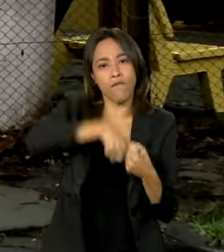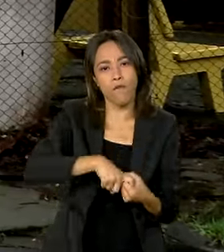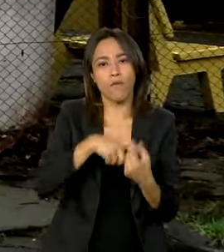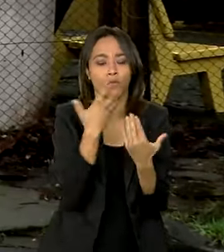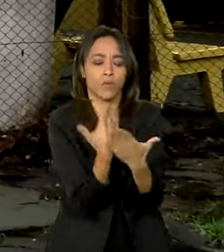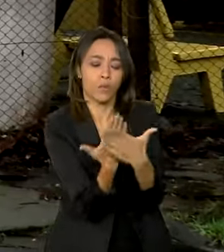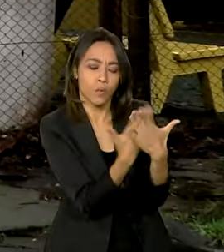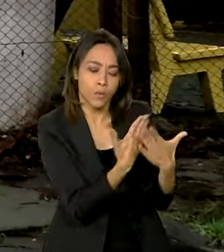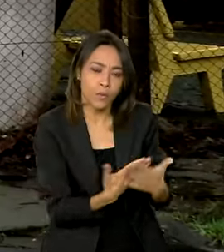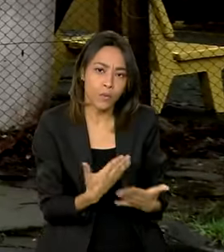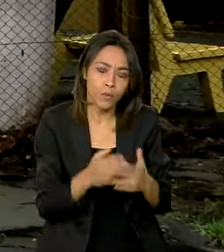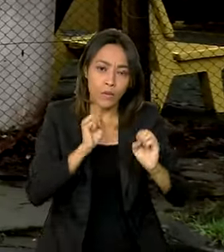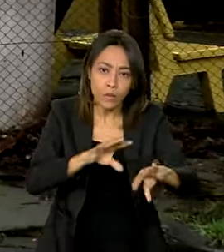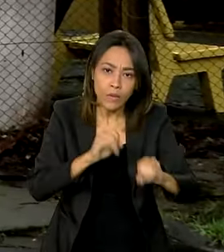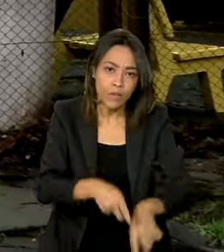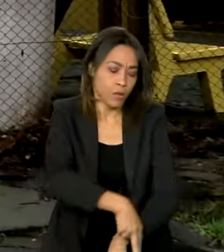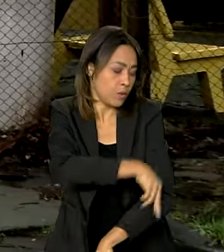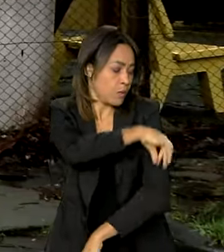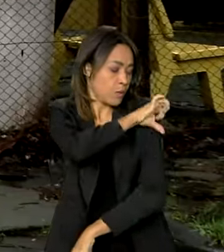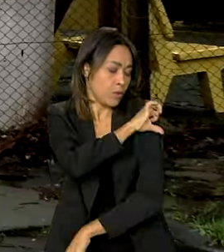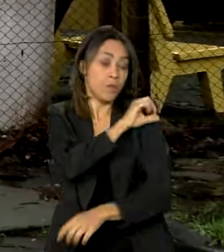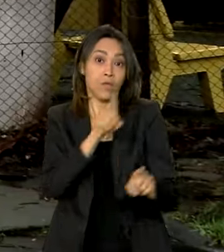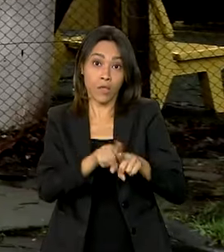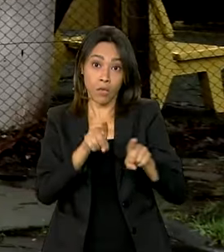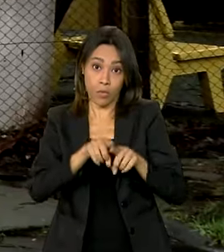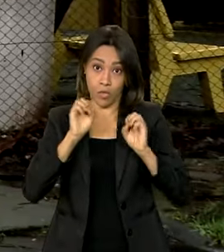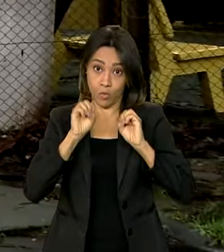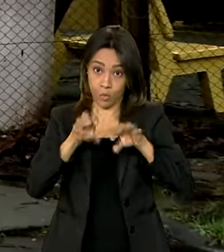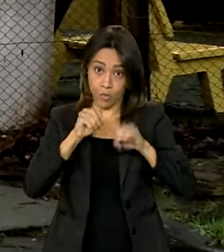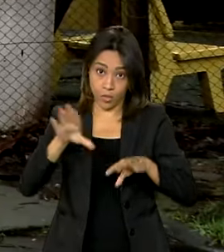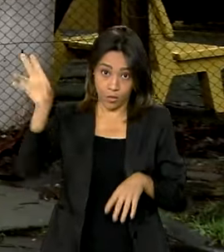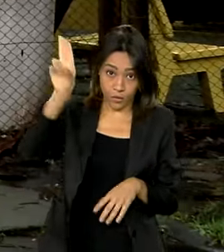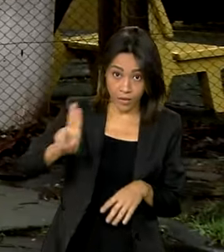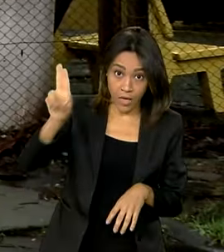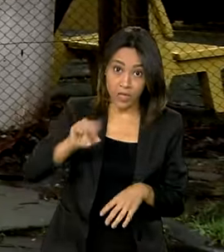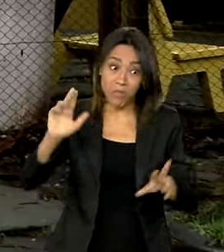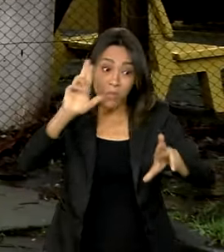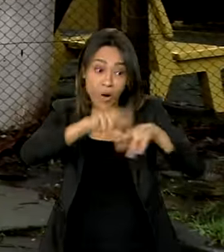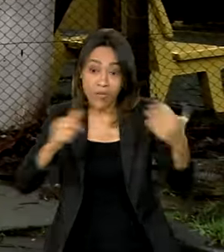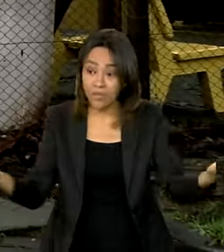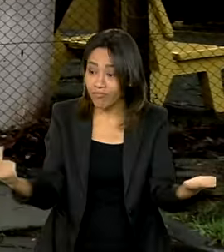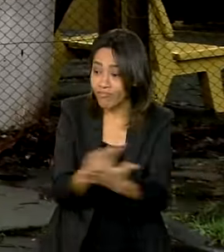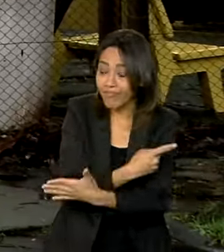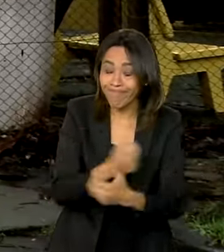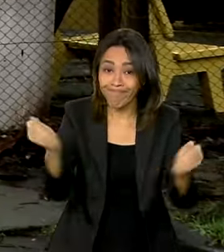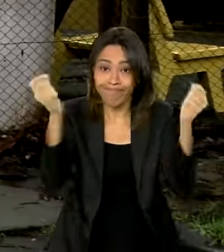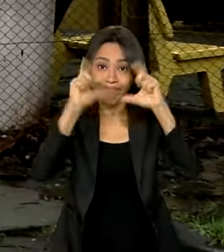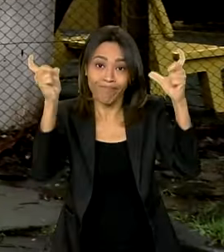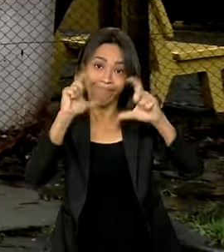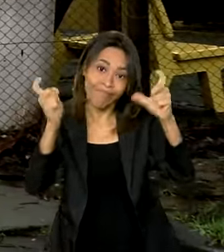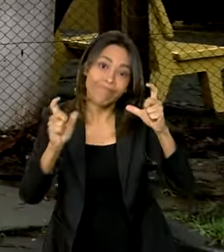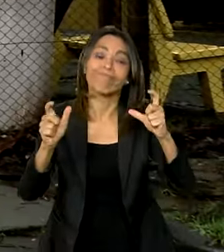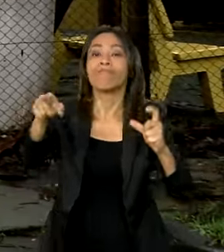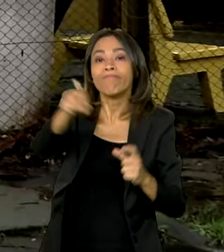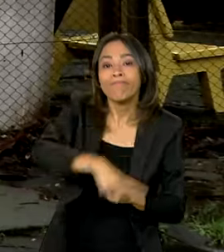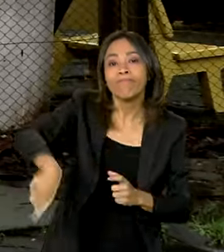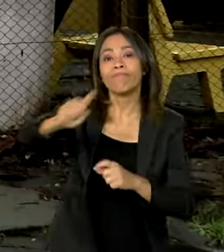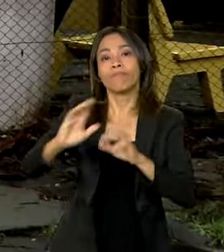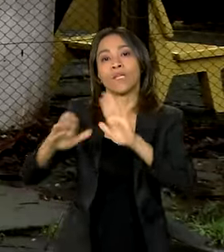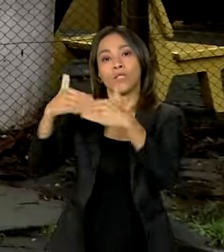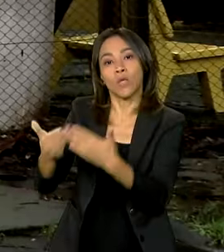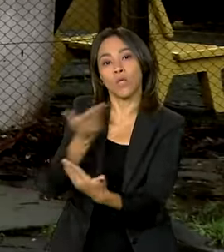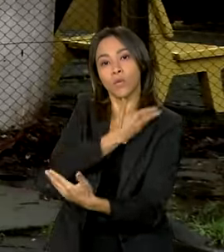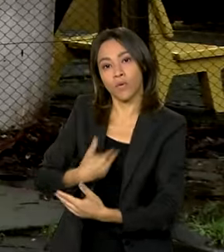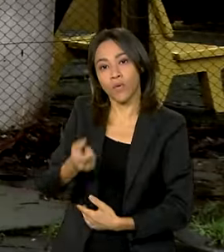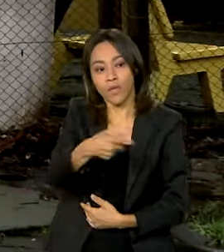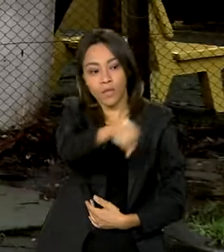educação básica e na educação superior, em razão do estado de calamidade pública, nas instituições públicas e